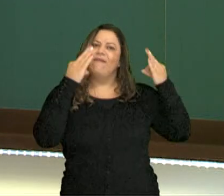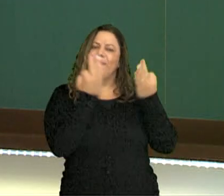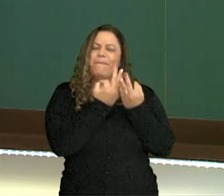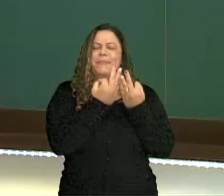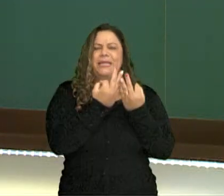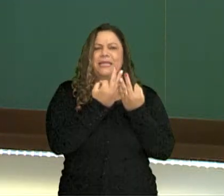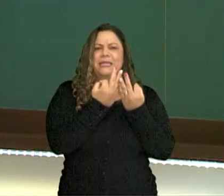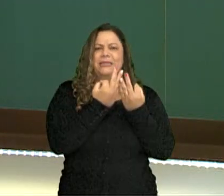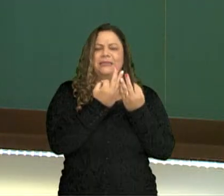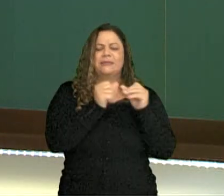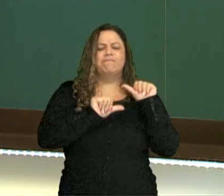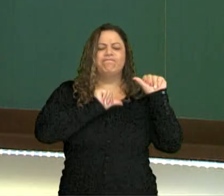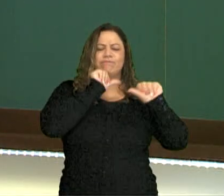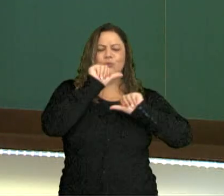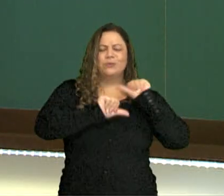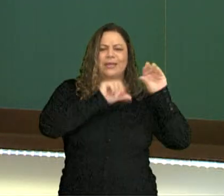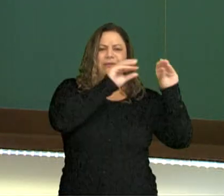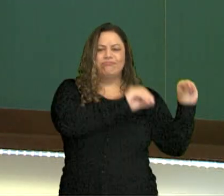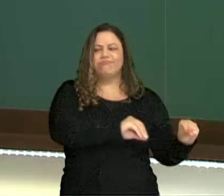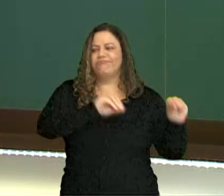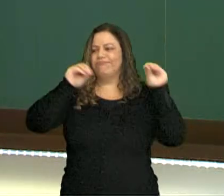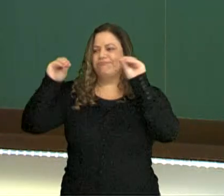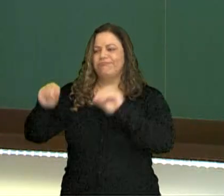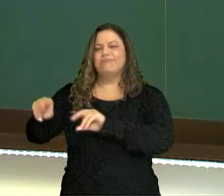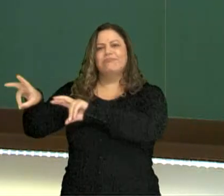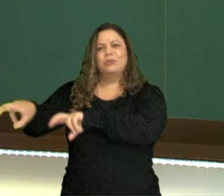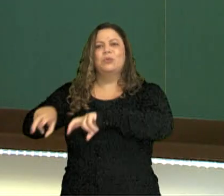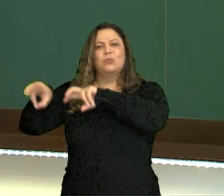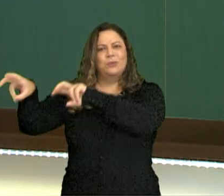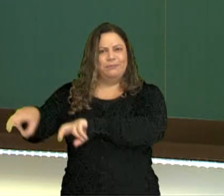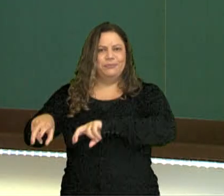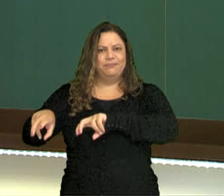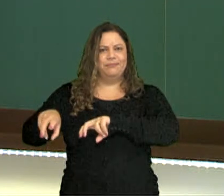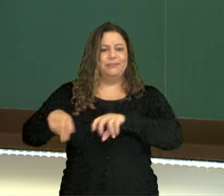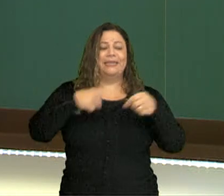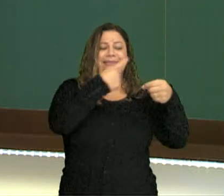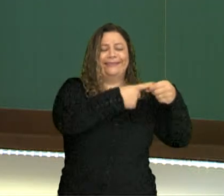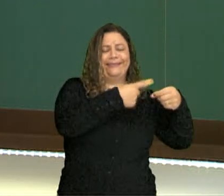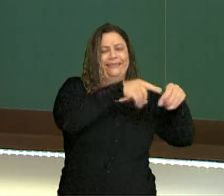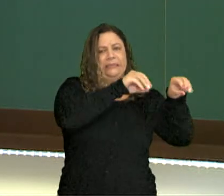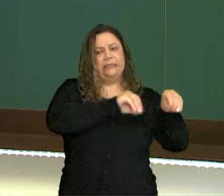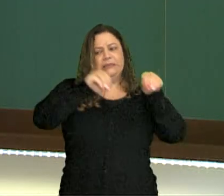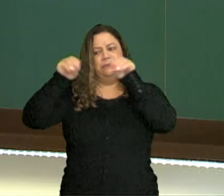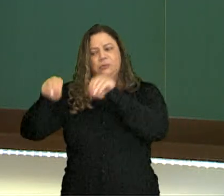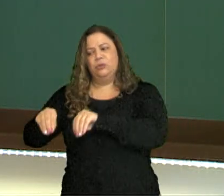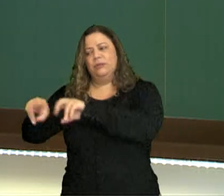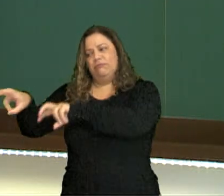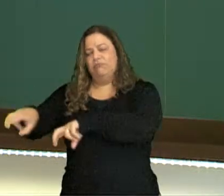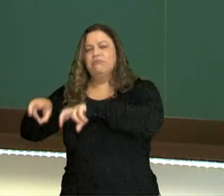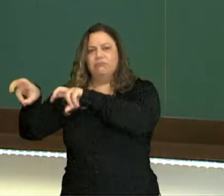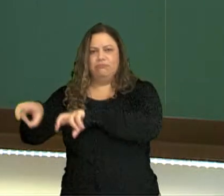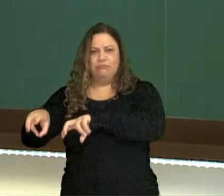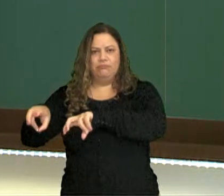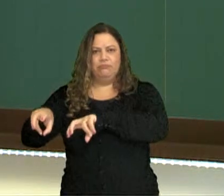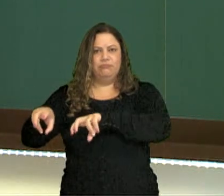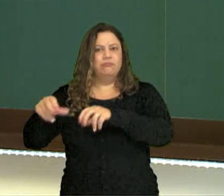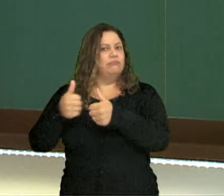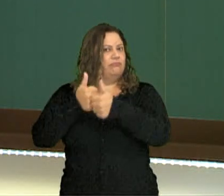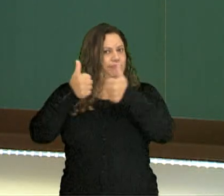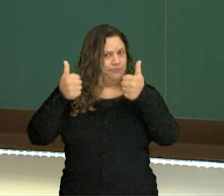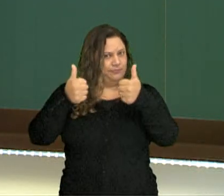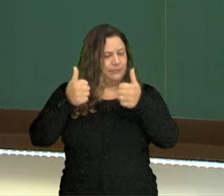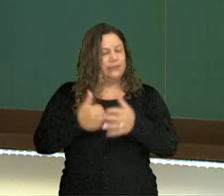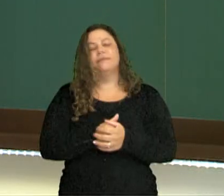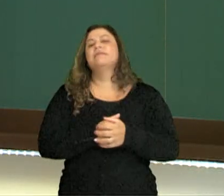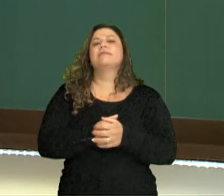trocaram a cidade pelo campo para ter uma vida simples. Até aqui tudo bem, a linguagem está bem inteligível.